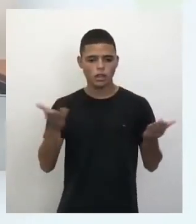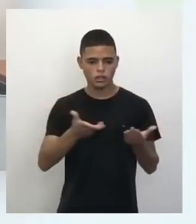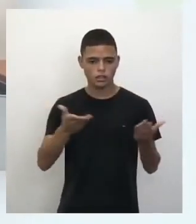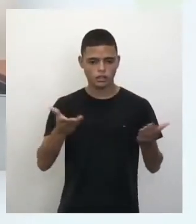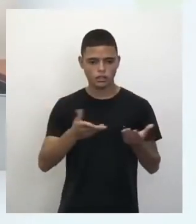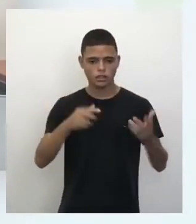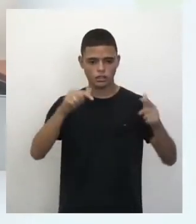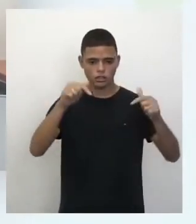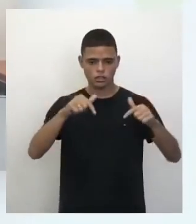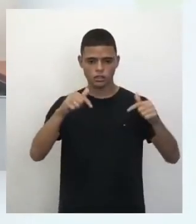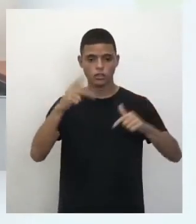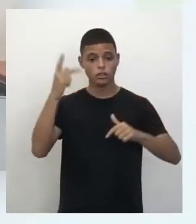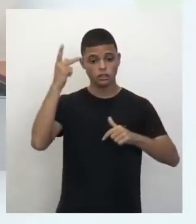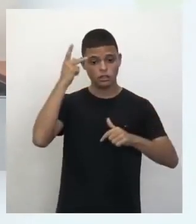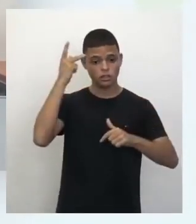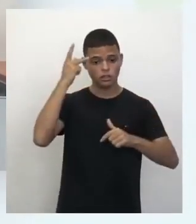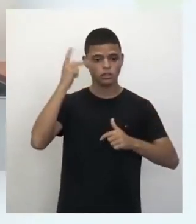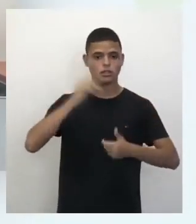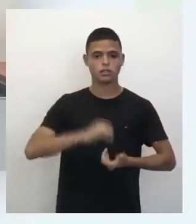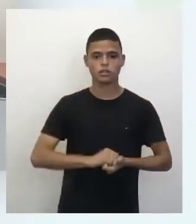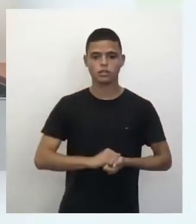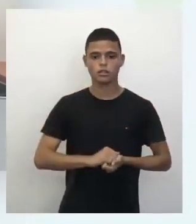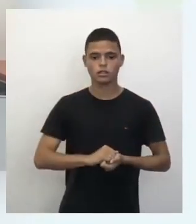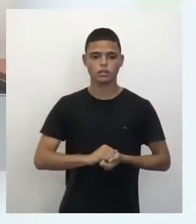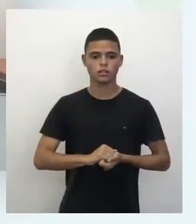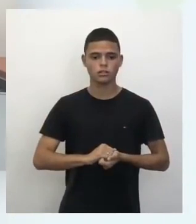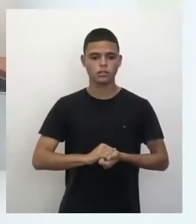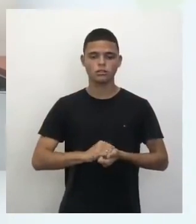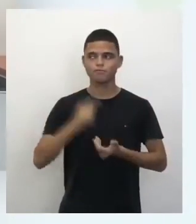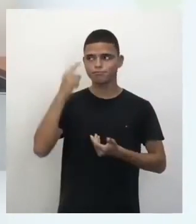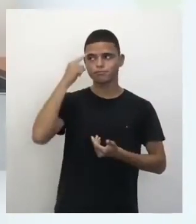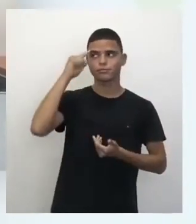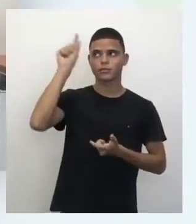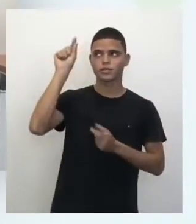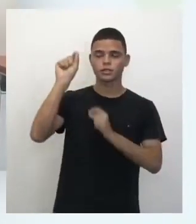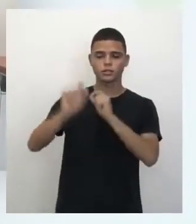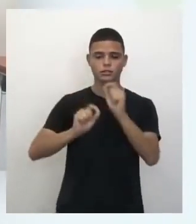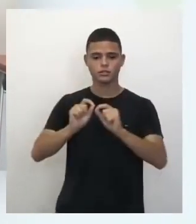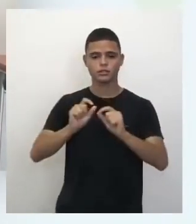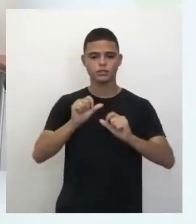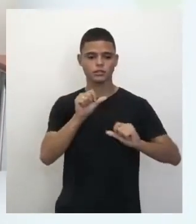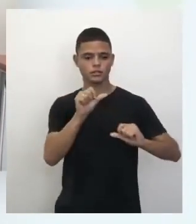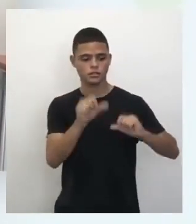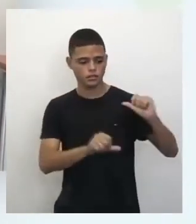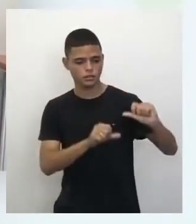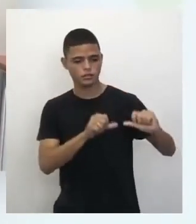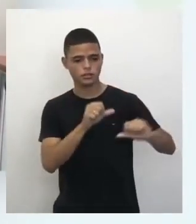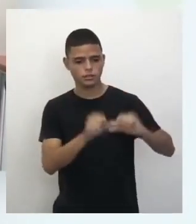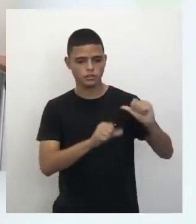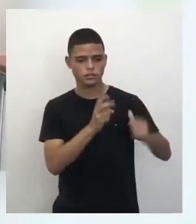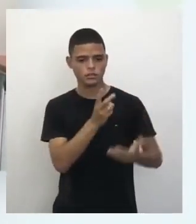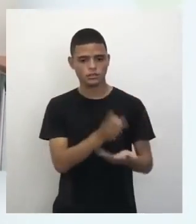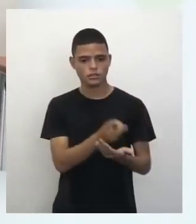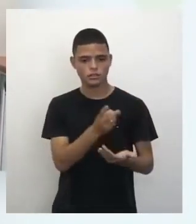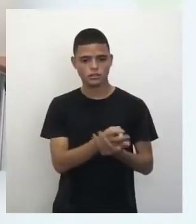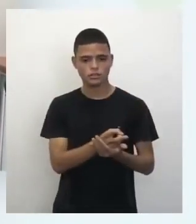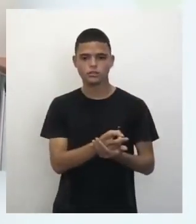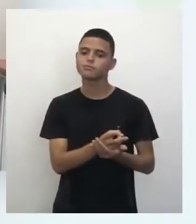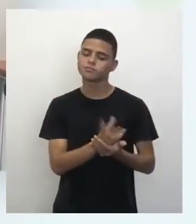casa aqui em São Paulo. Então, me passa uma ideia de que a mudança é sempre